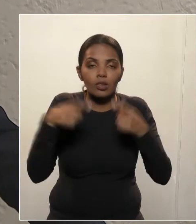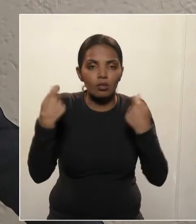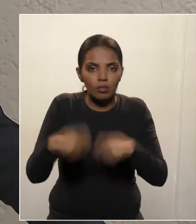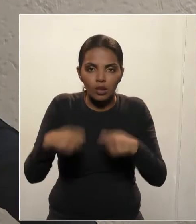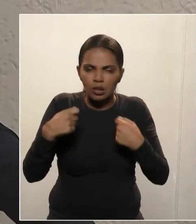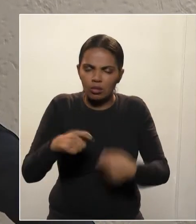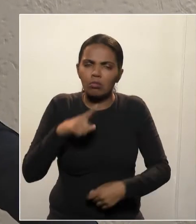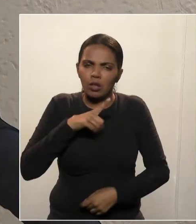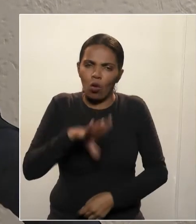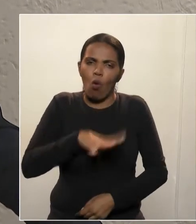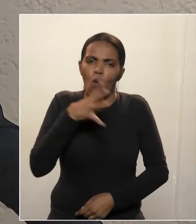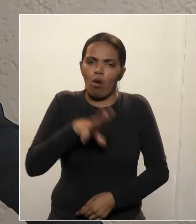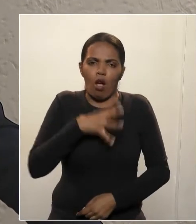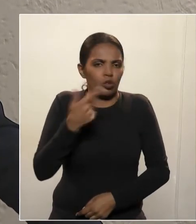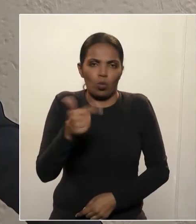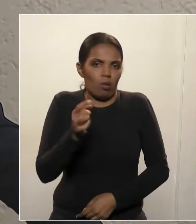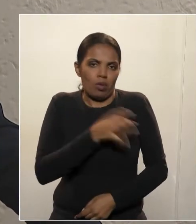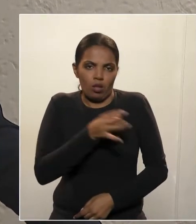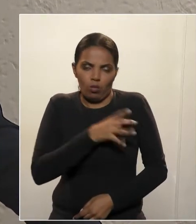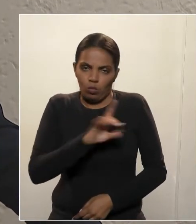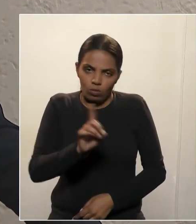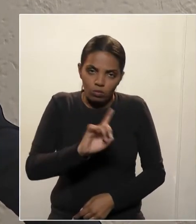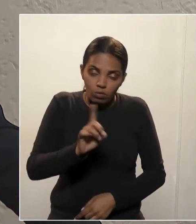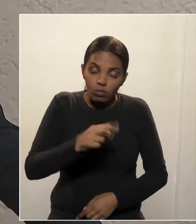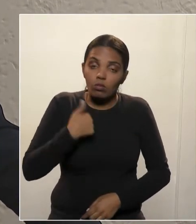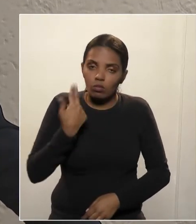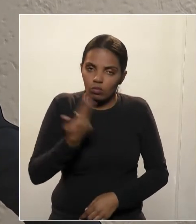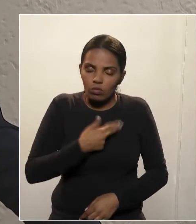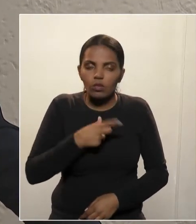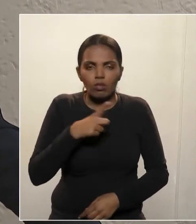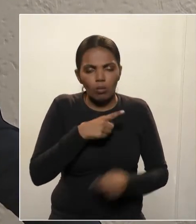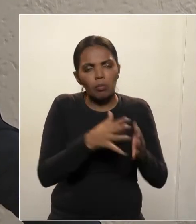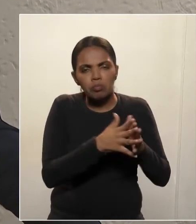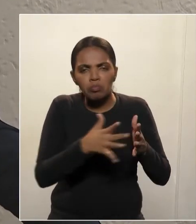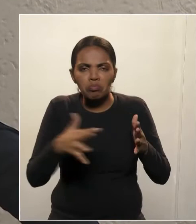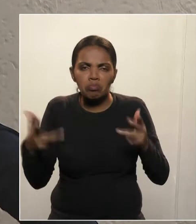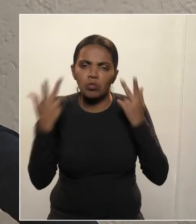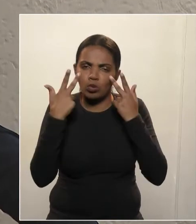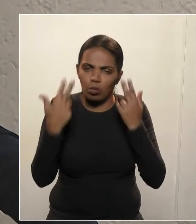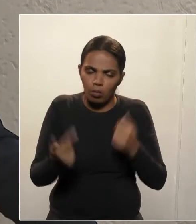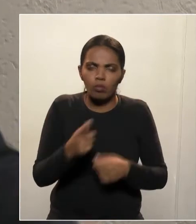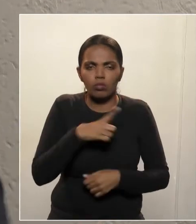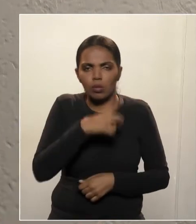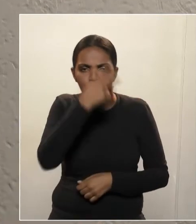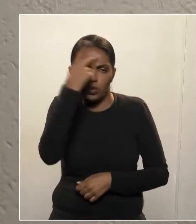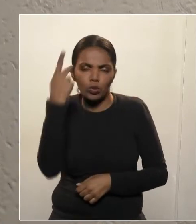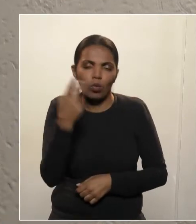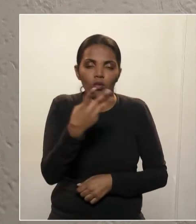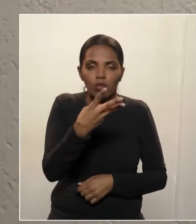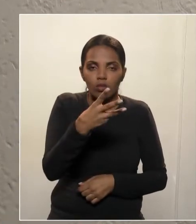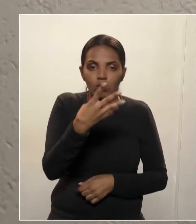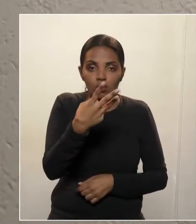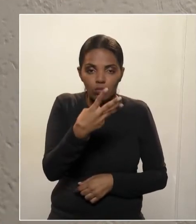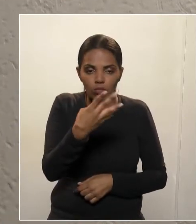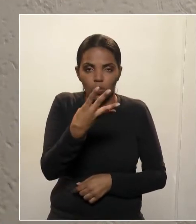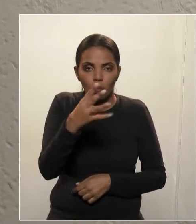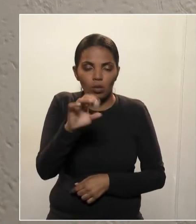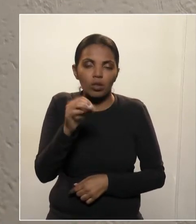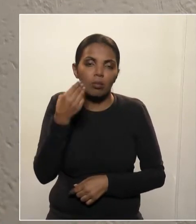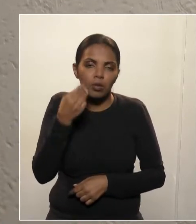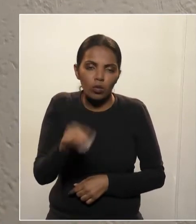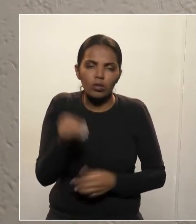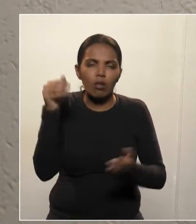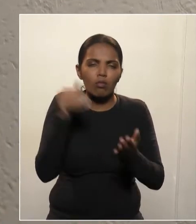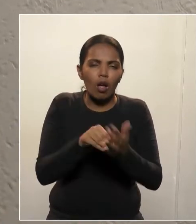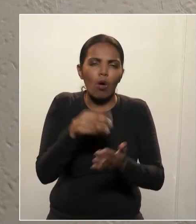com coragem, sem pânico. Estima-se que uma temporada comum do vírus da gripe atinge de 340 milhões a 1 bilhão de pessoas no